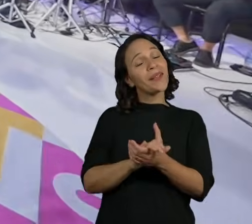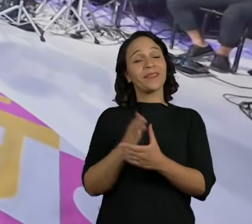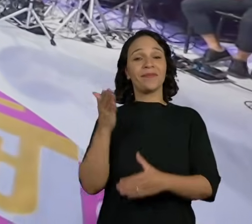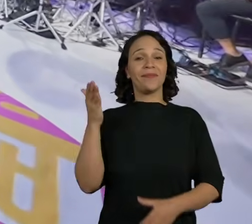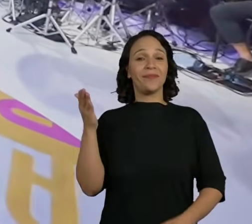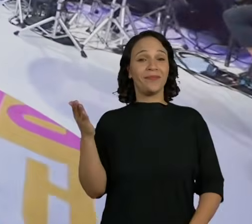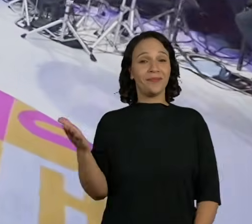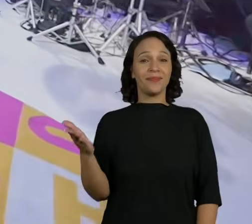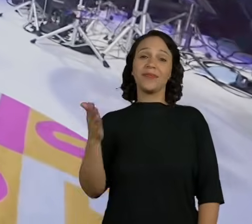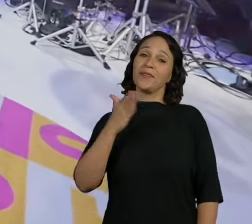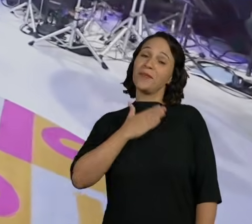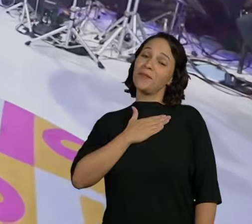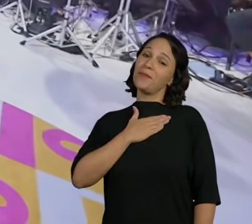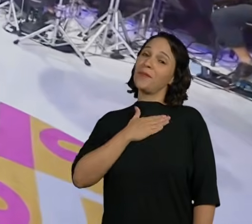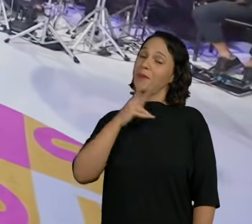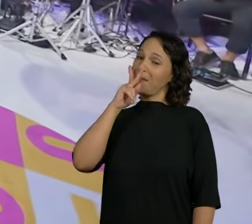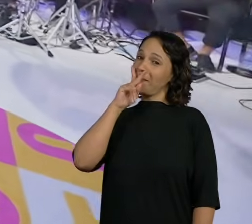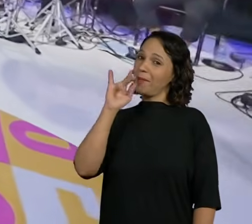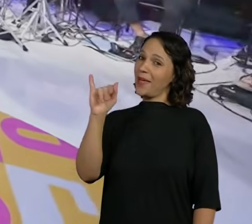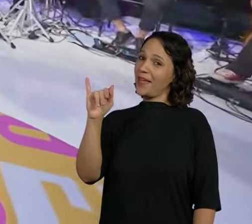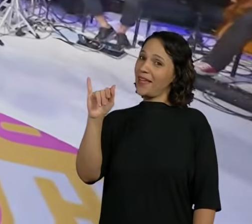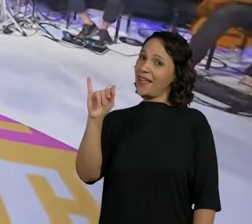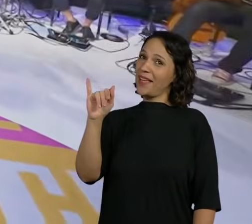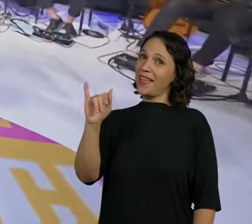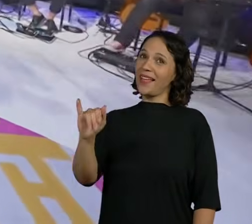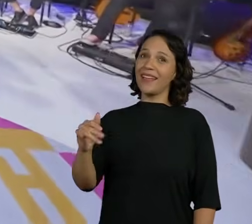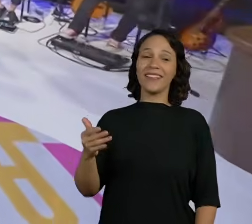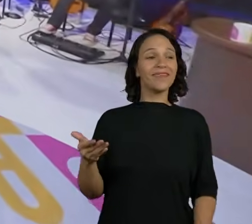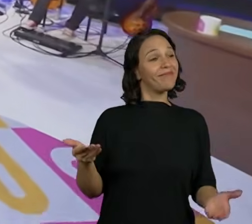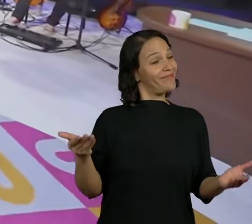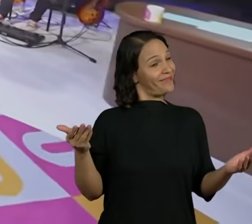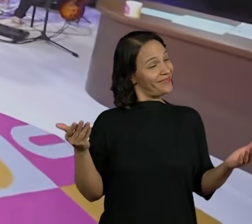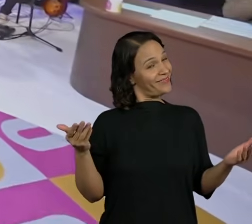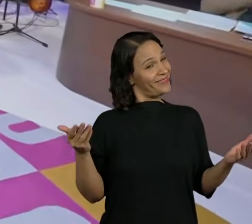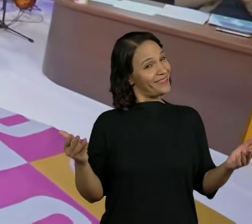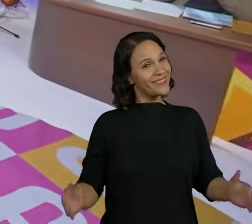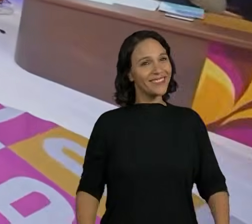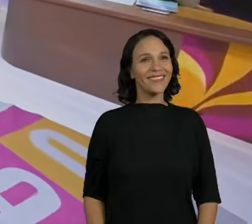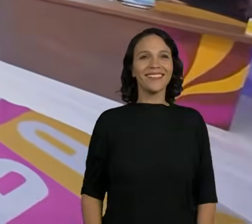mãe. É a mulher do meu pai.